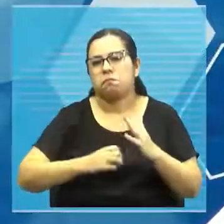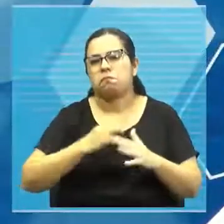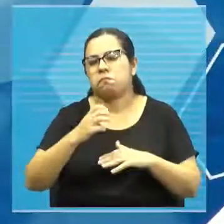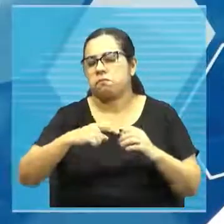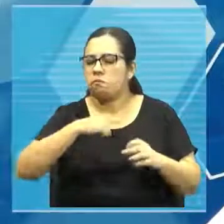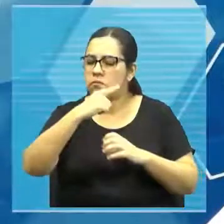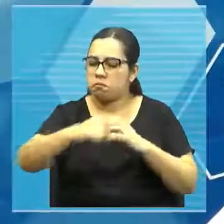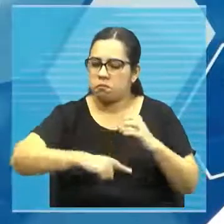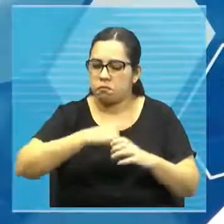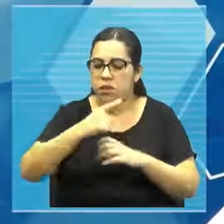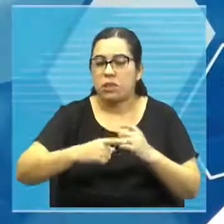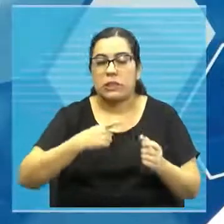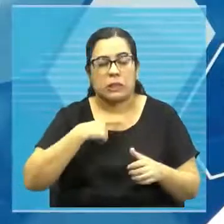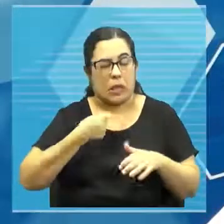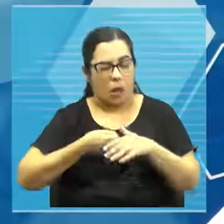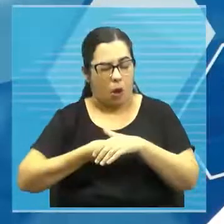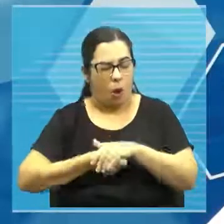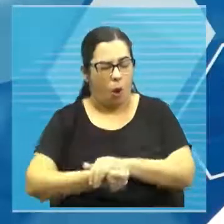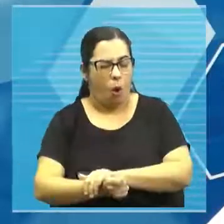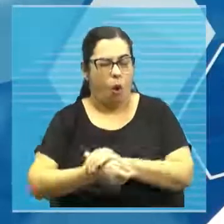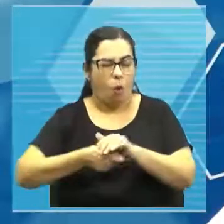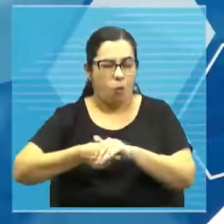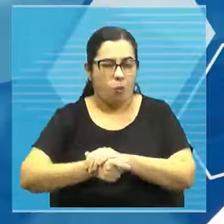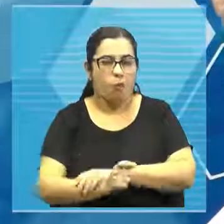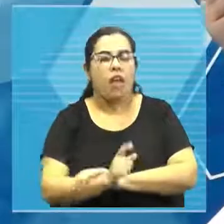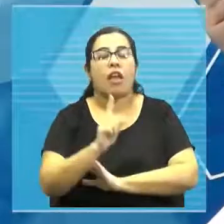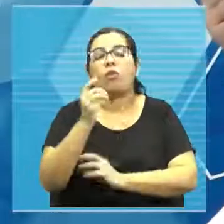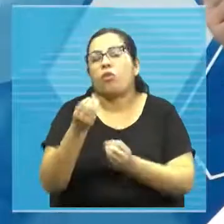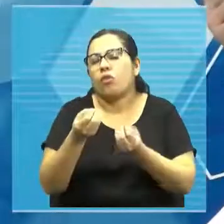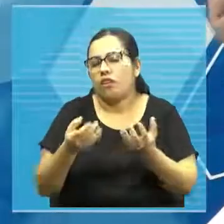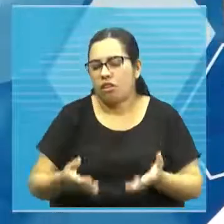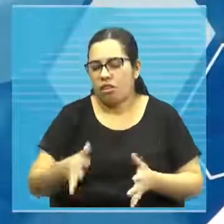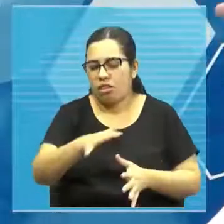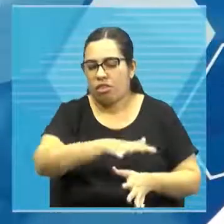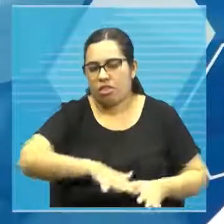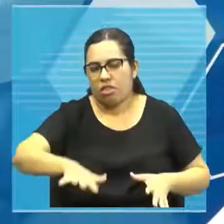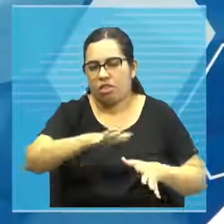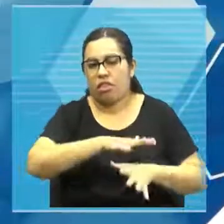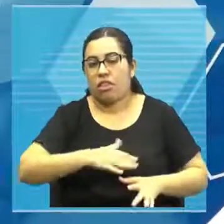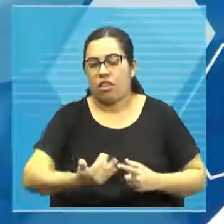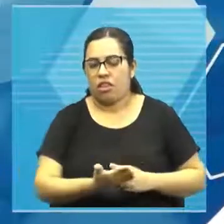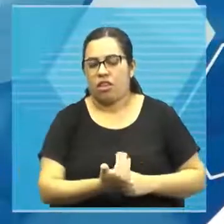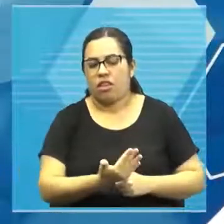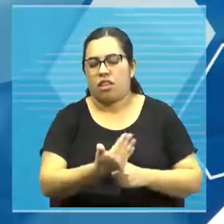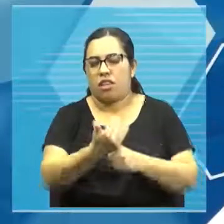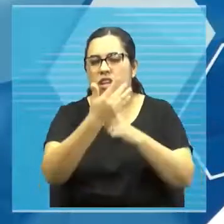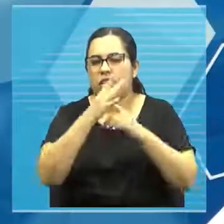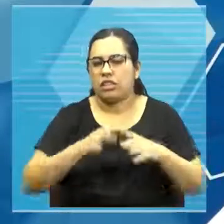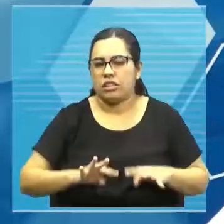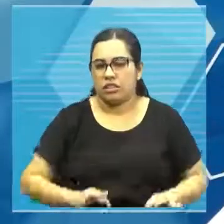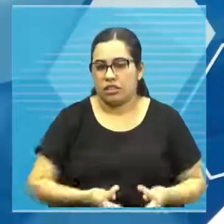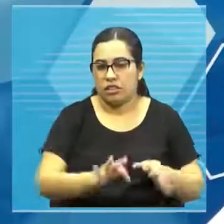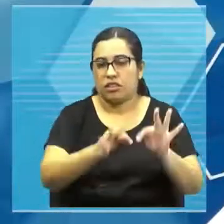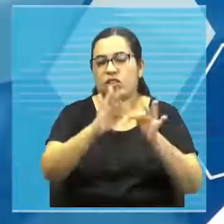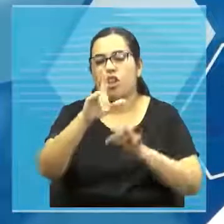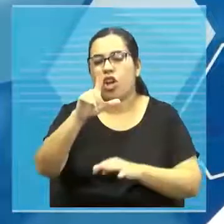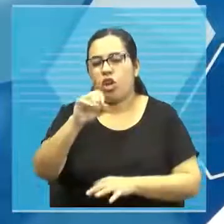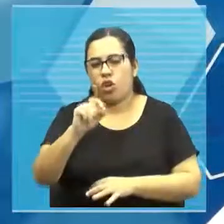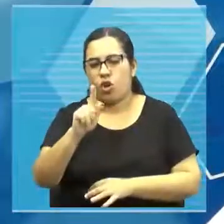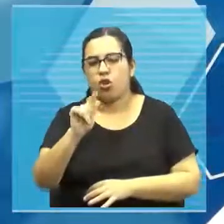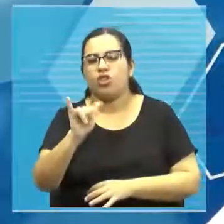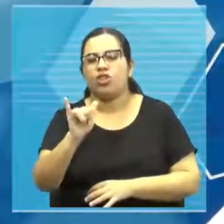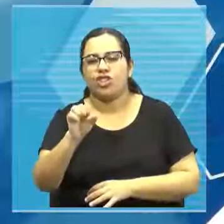globalização e a gente tem investimentos pesados em tecnologia e em logística isso